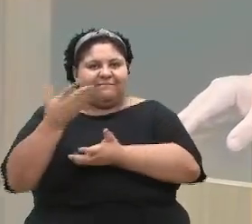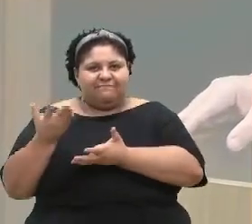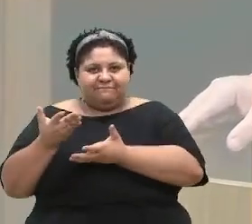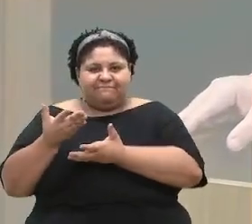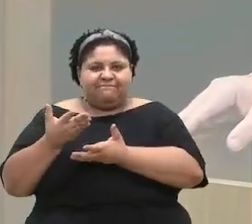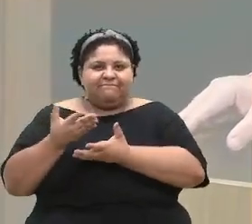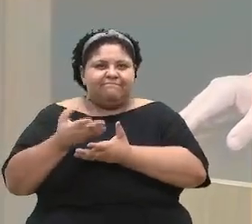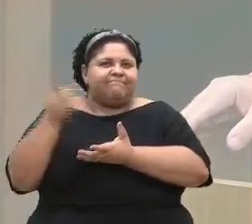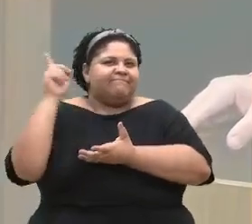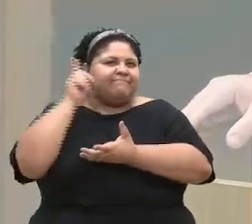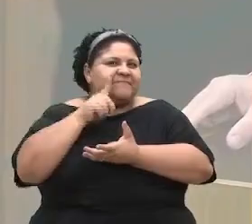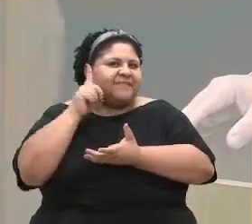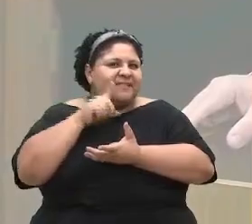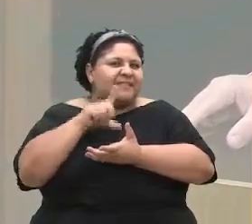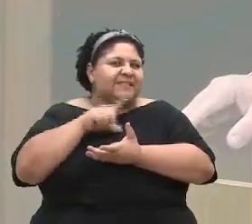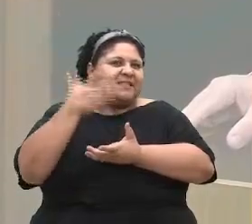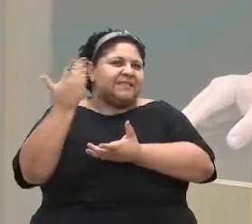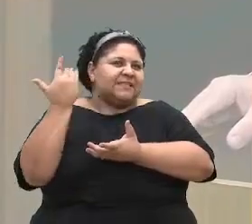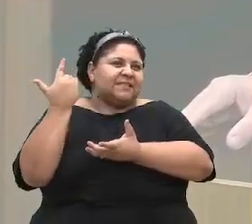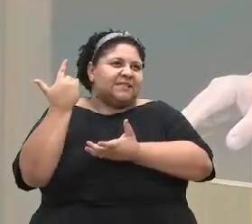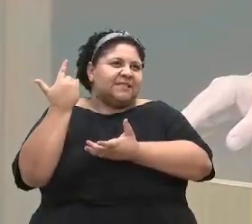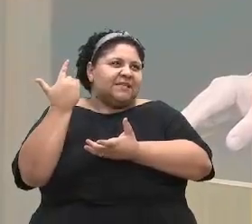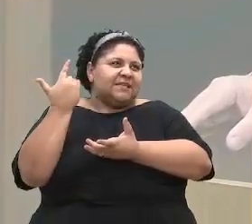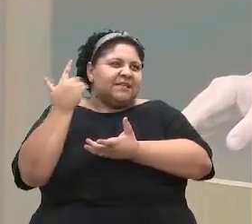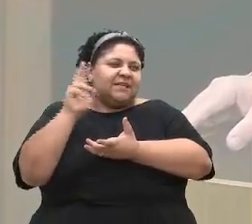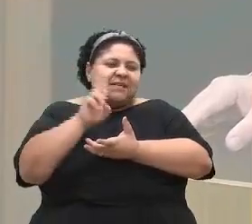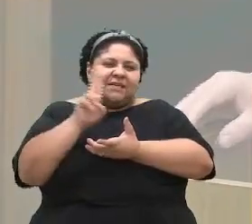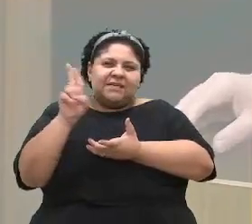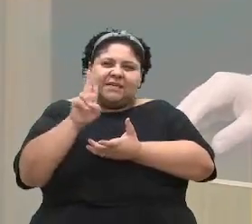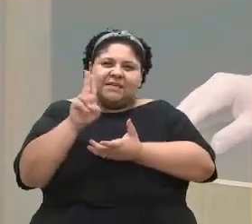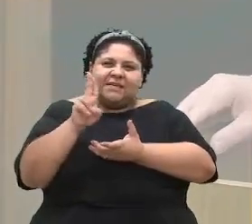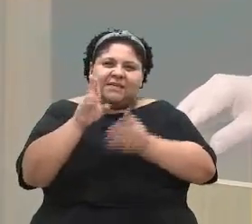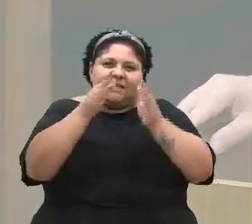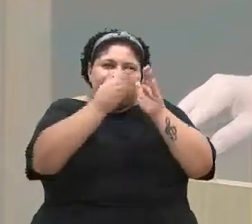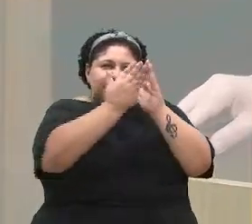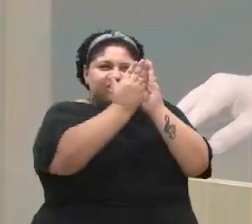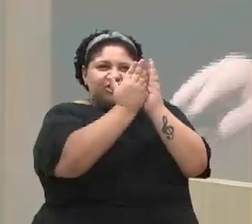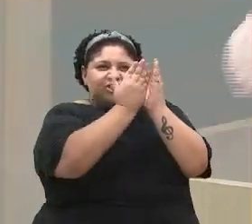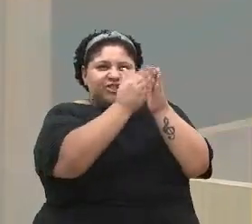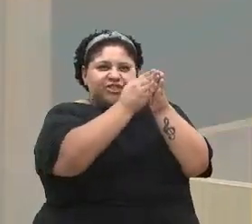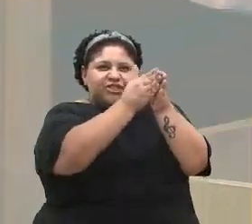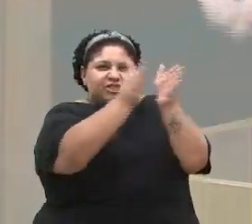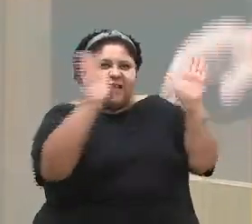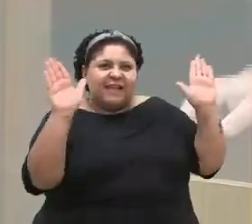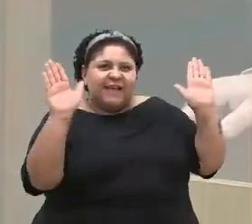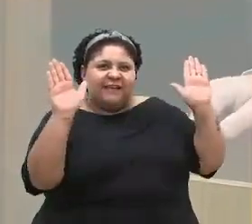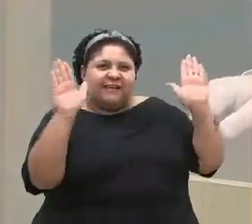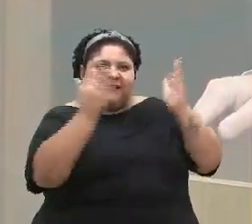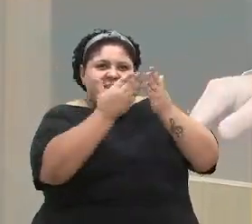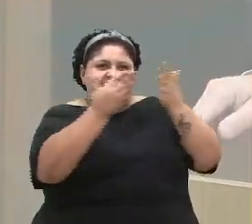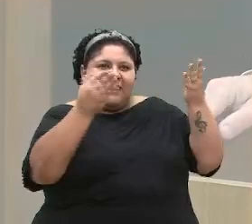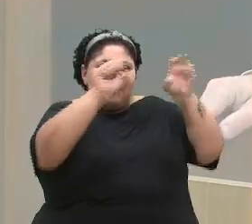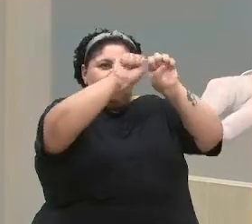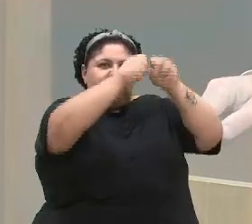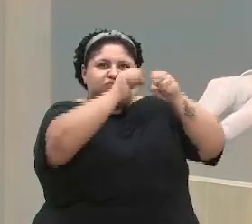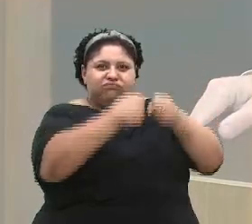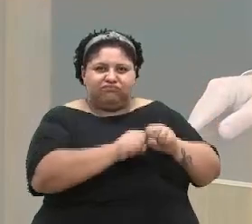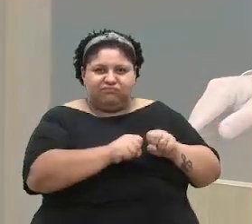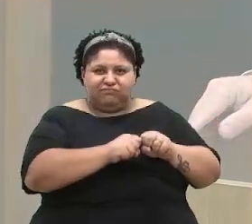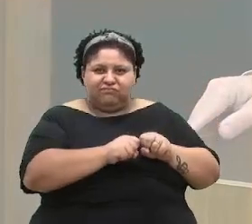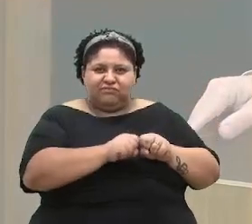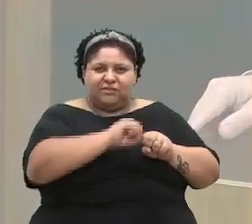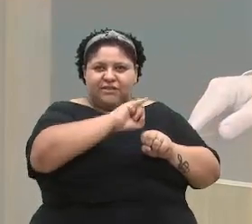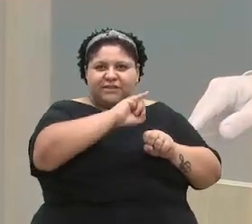uma teoria que é chamada a teoria das janelas quebradas. Os colegas já devem ter ouvido falar,